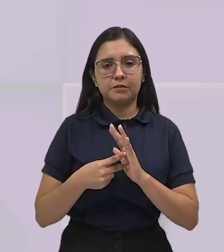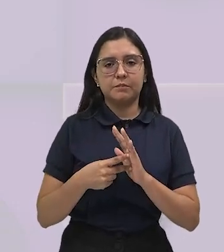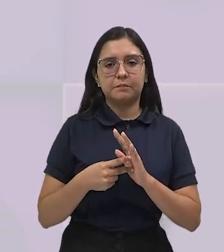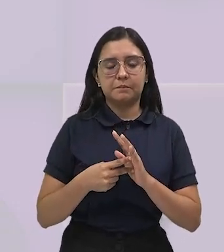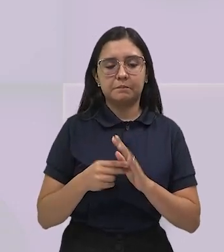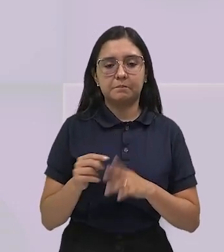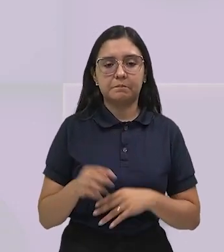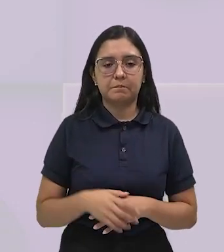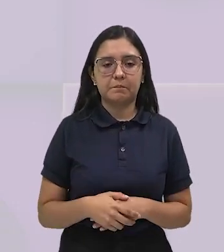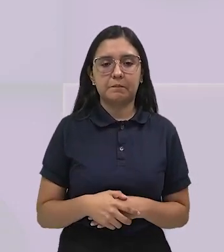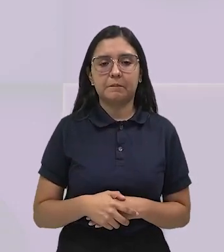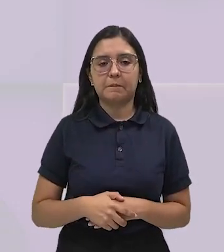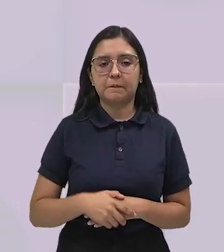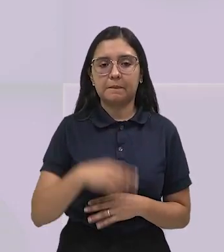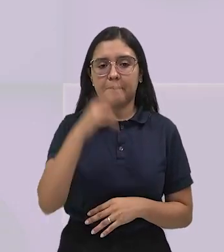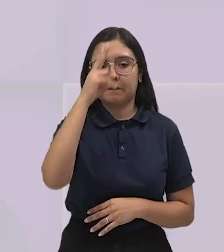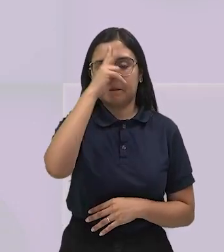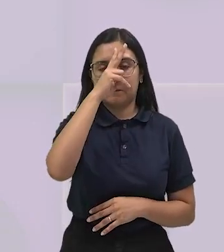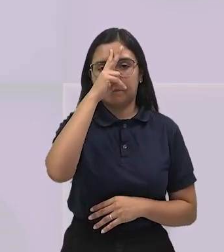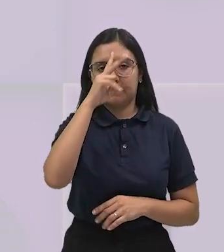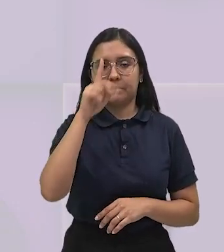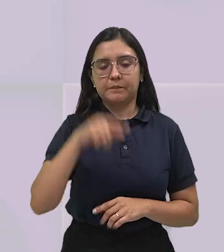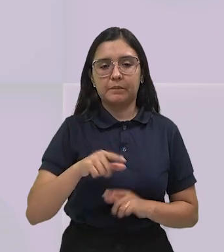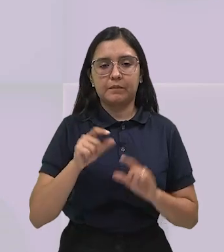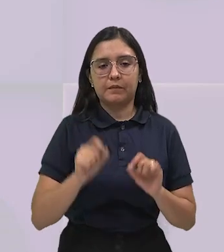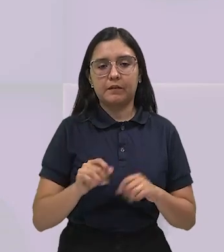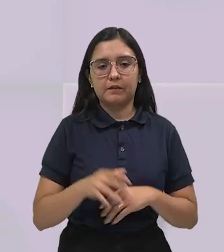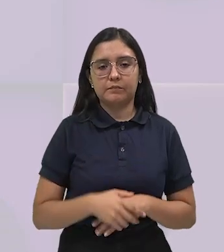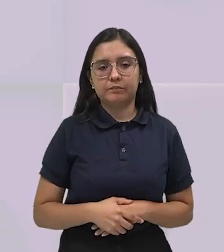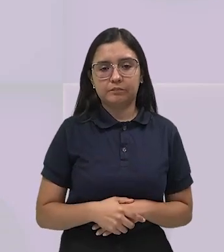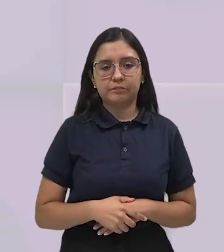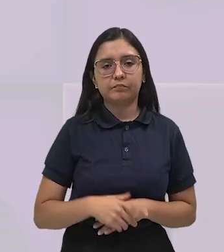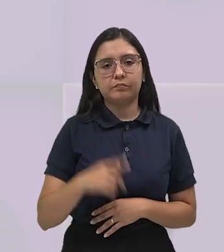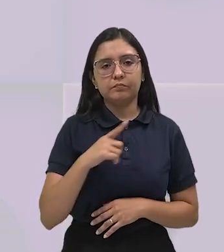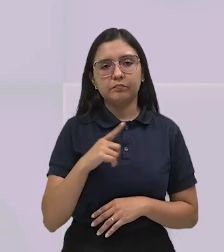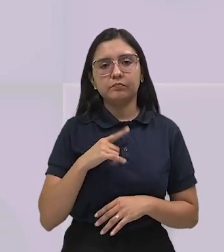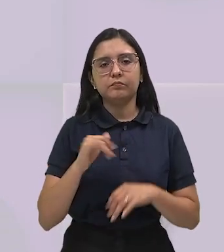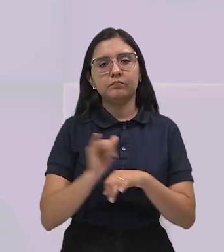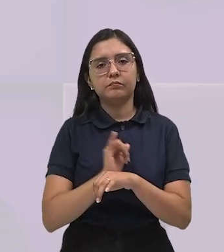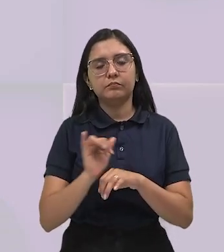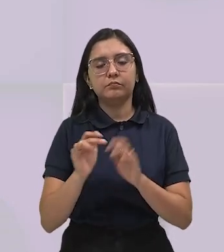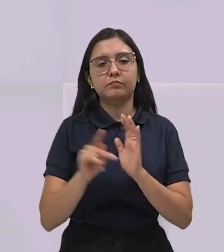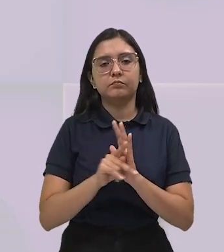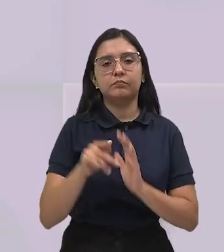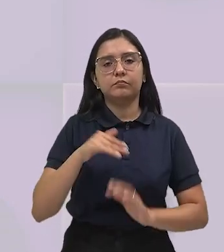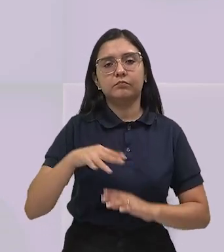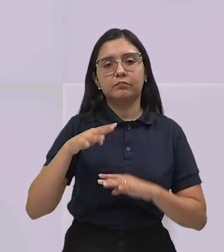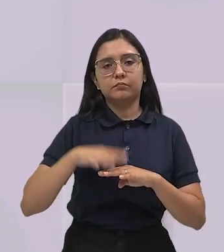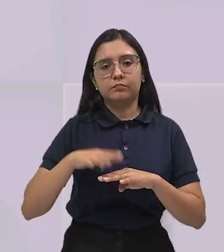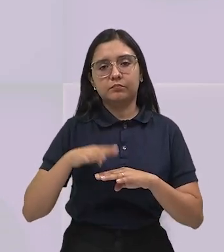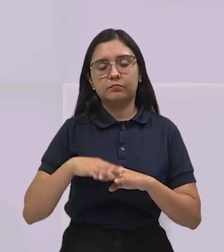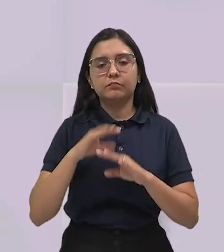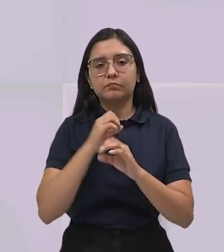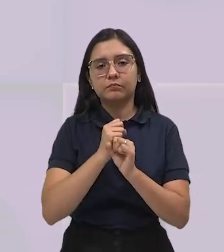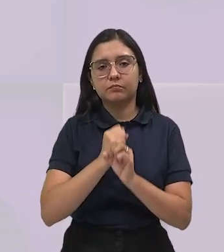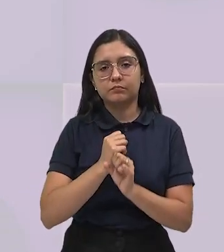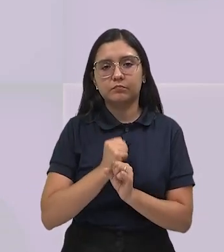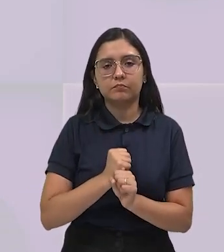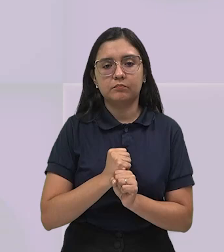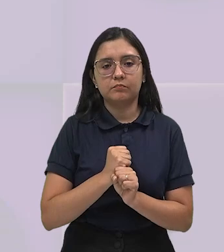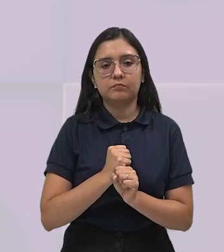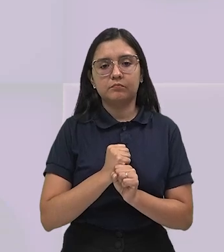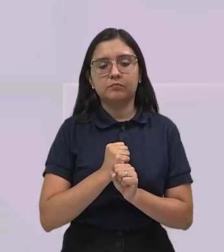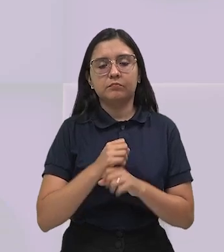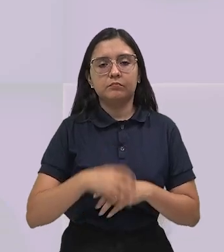multiplicativo? Lembrando que é uma ferramenta operacional da matemática que ela nos ajuda